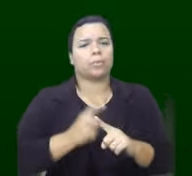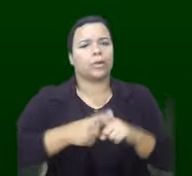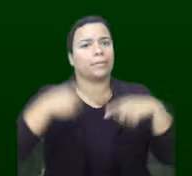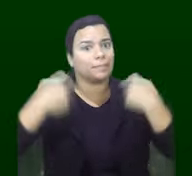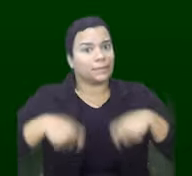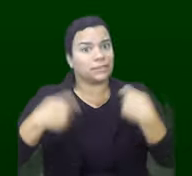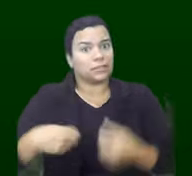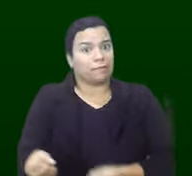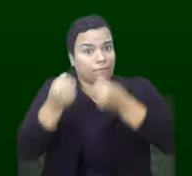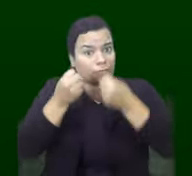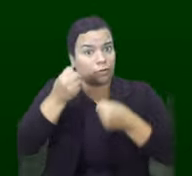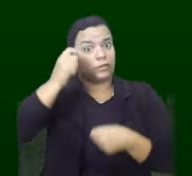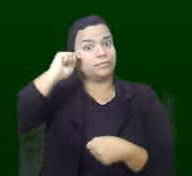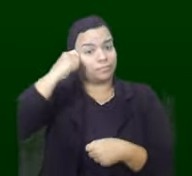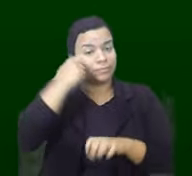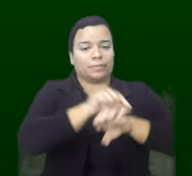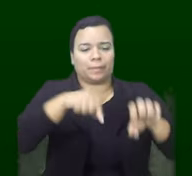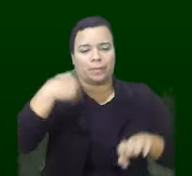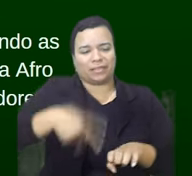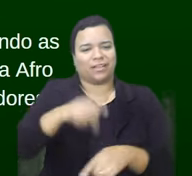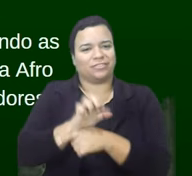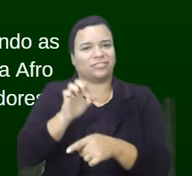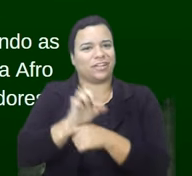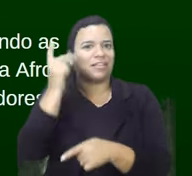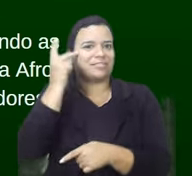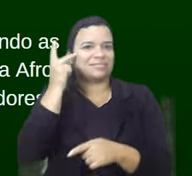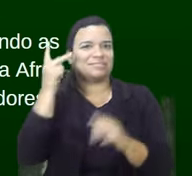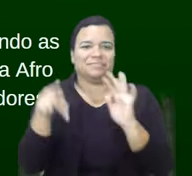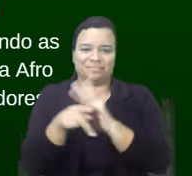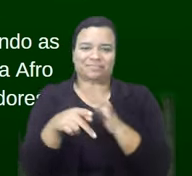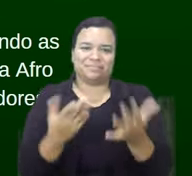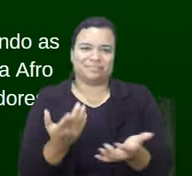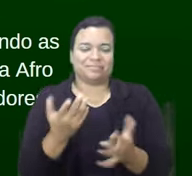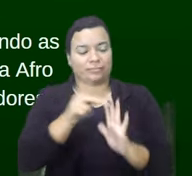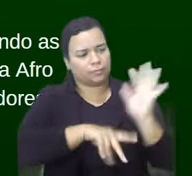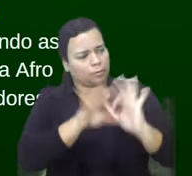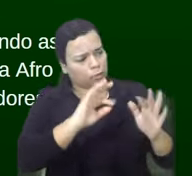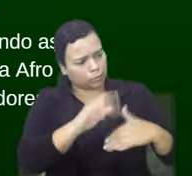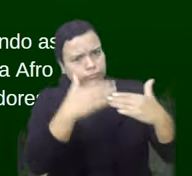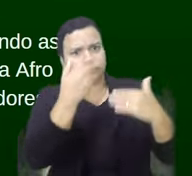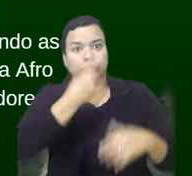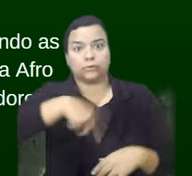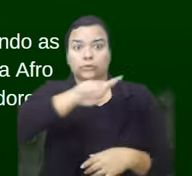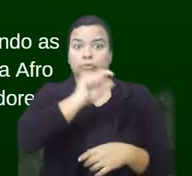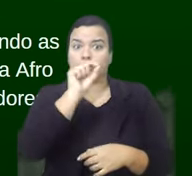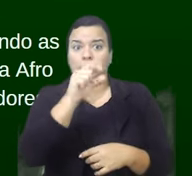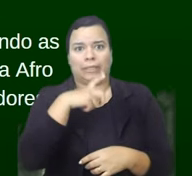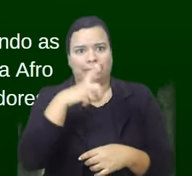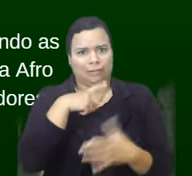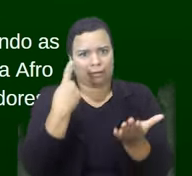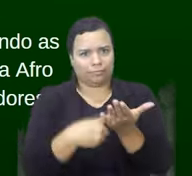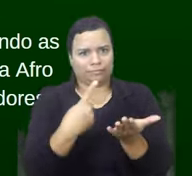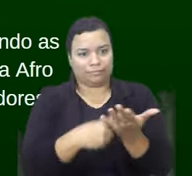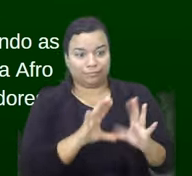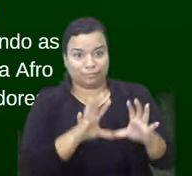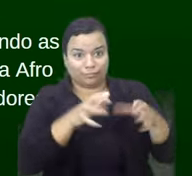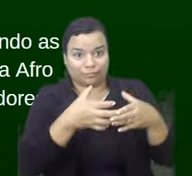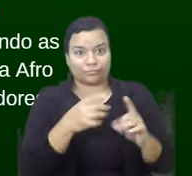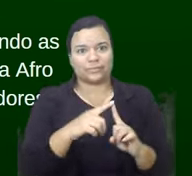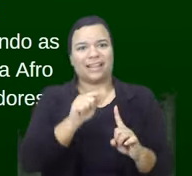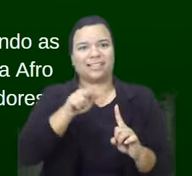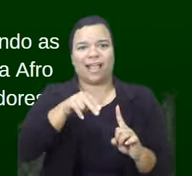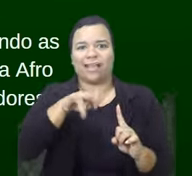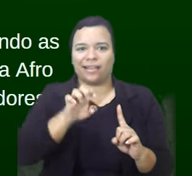o afroempreendedorismo no Estado de São Paulo para desenvolver esse projeto a gente conta com uma equipe que é a daane